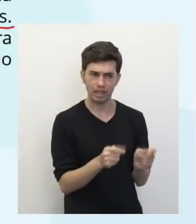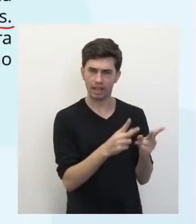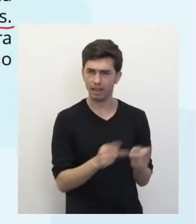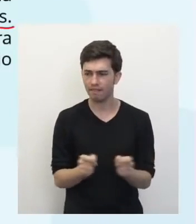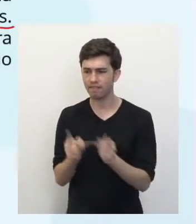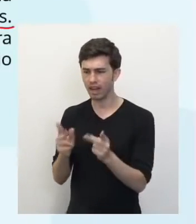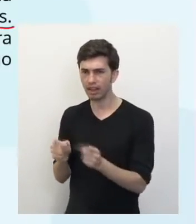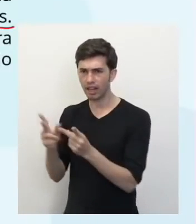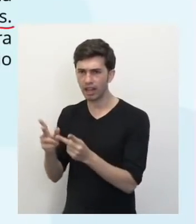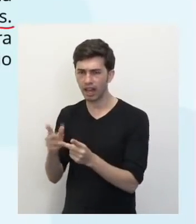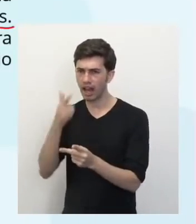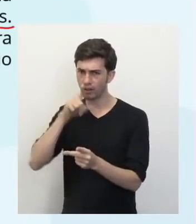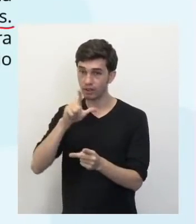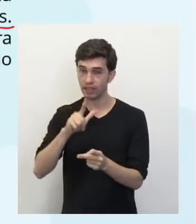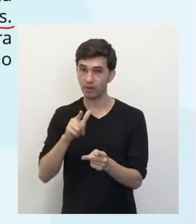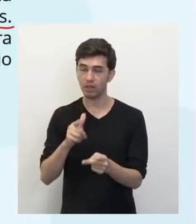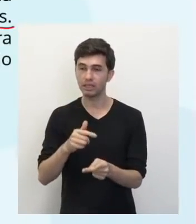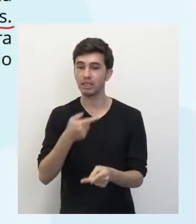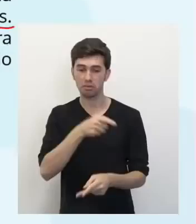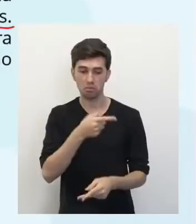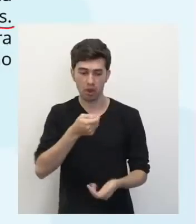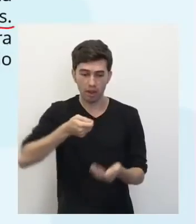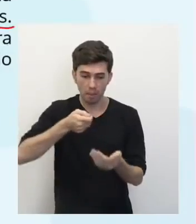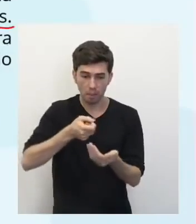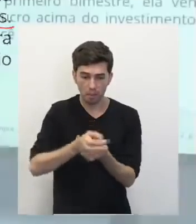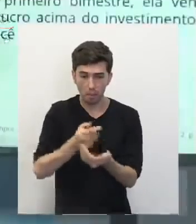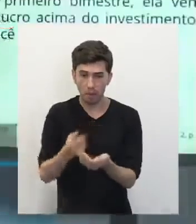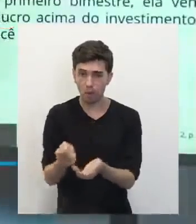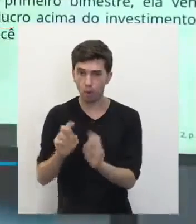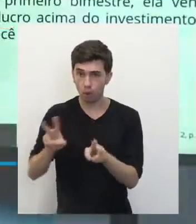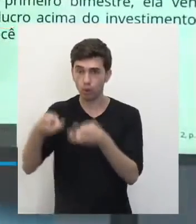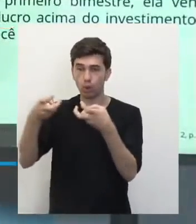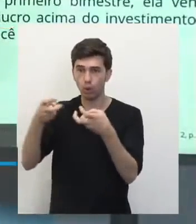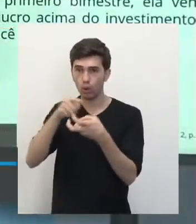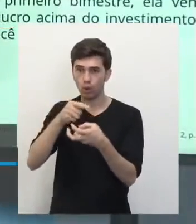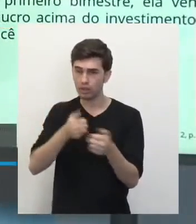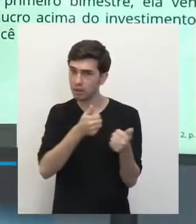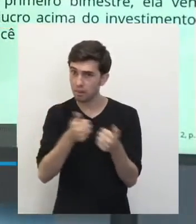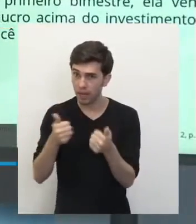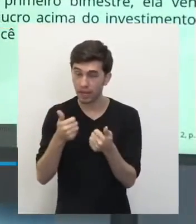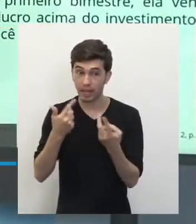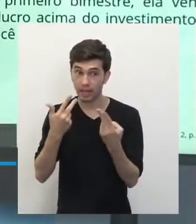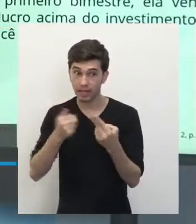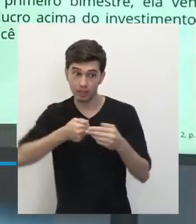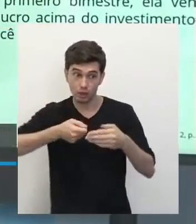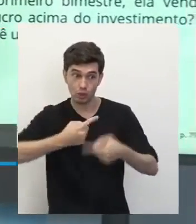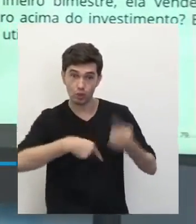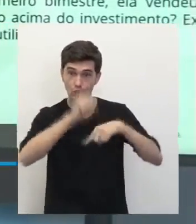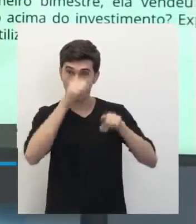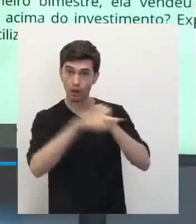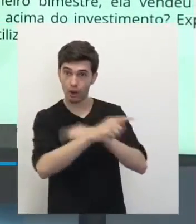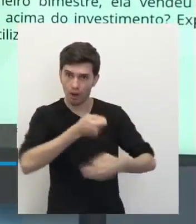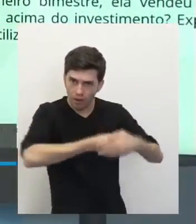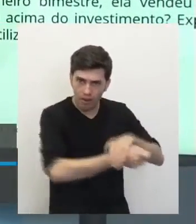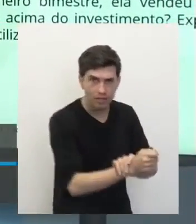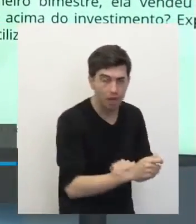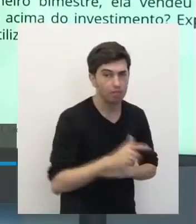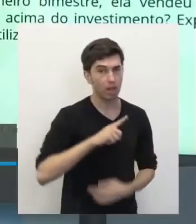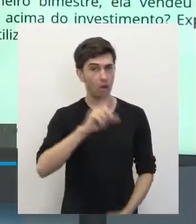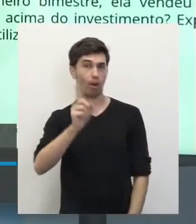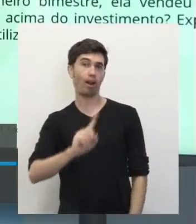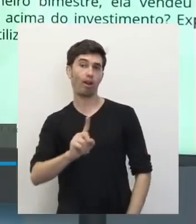La Torre, lá de Osasco. Legal, né, Viviane? Muito bom dia a todos. Vamos acompanhar mais uma aula de matemática que hoje falaremos ainda sobre equações